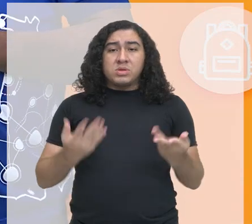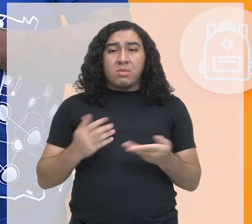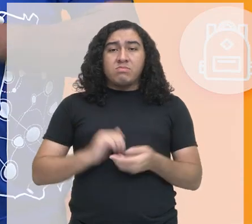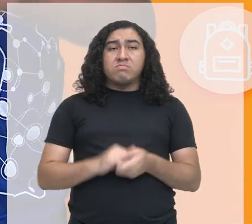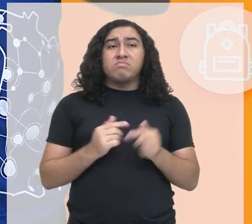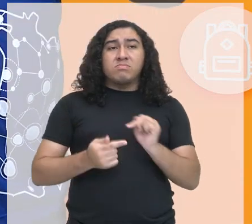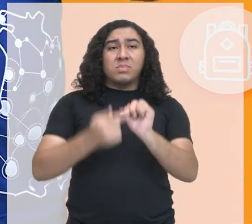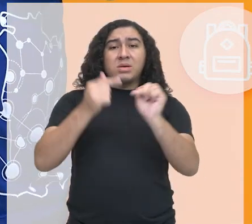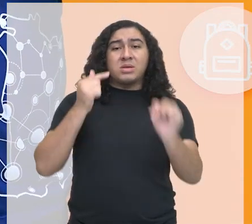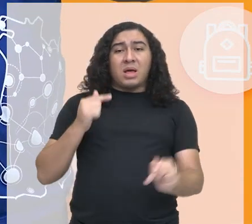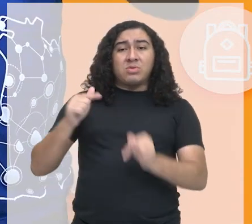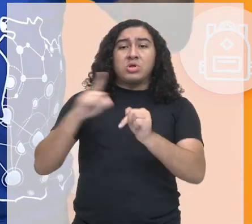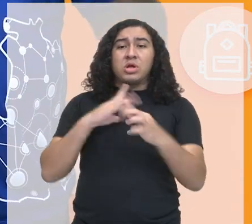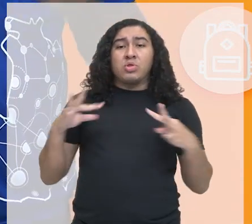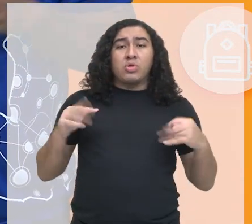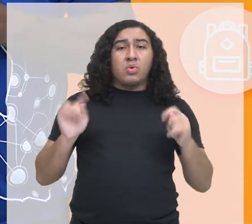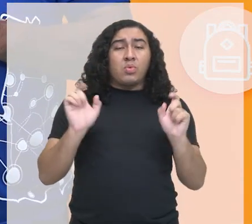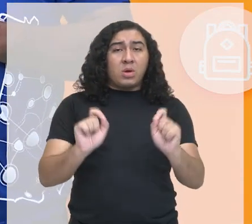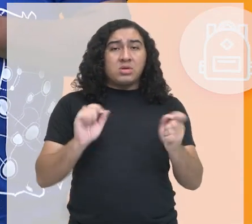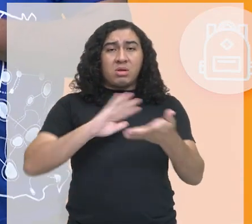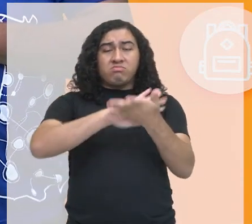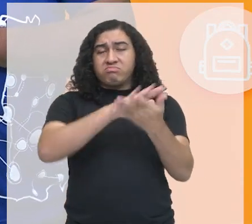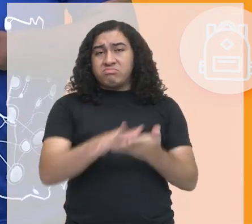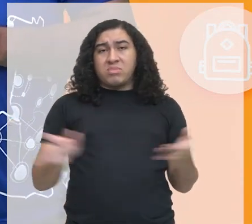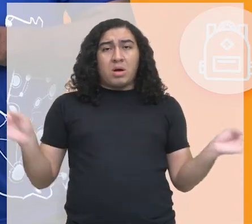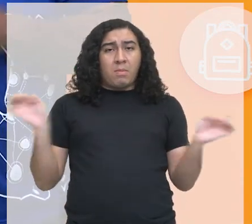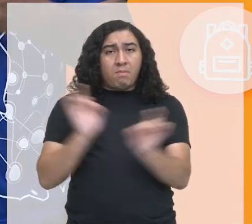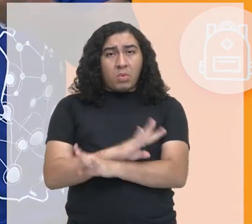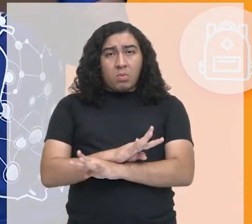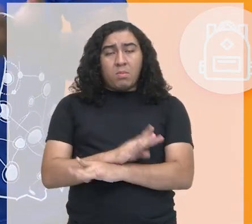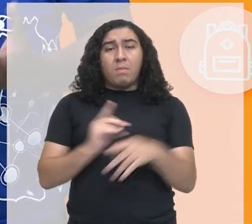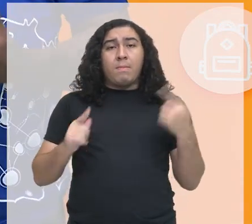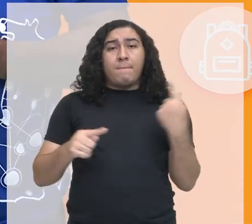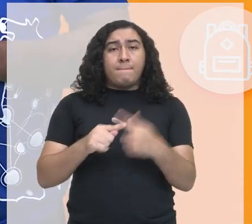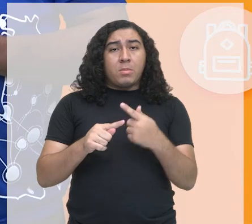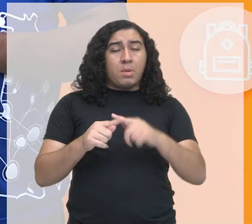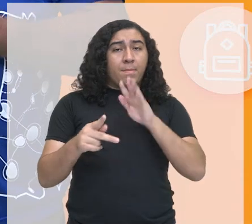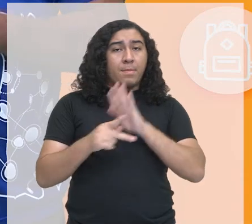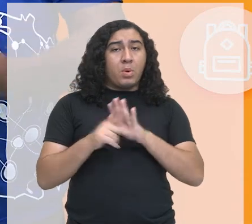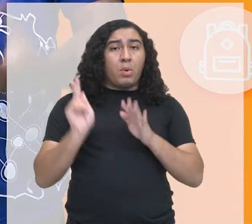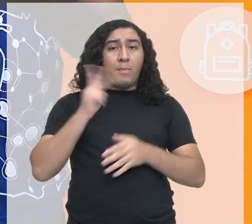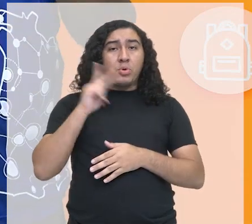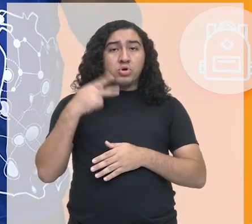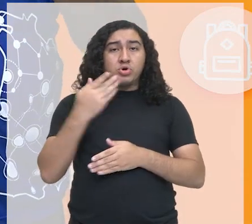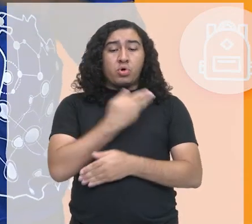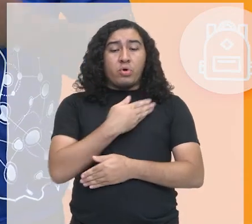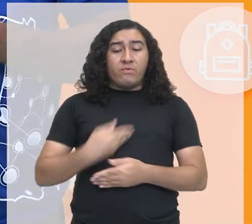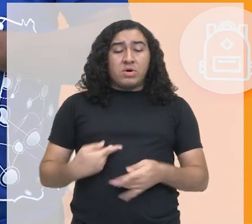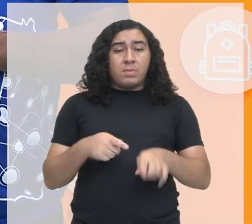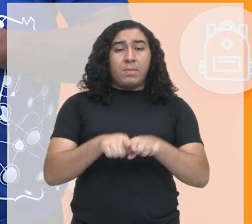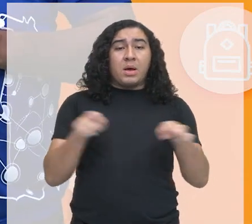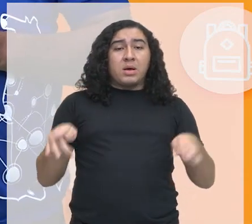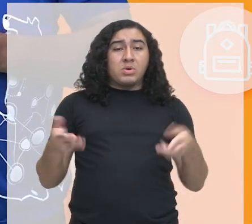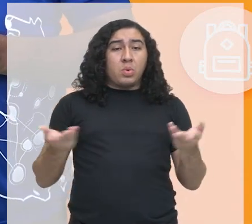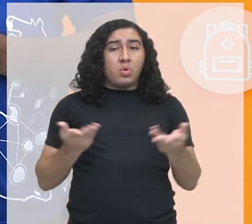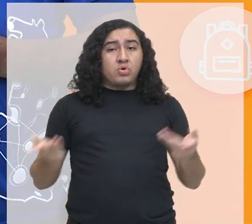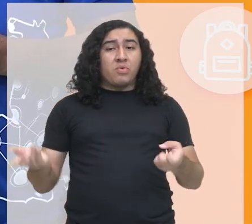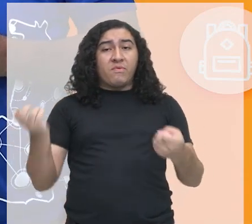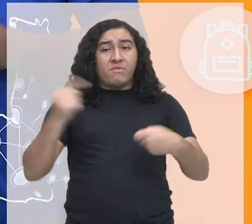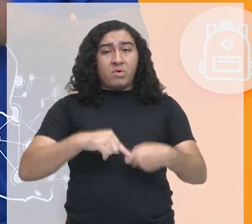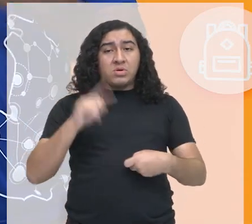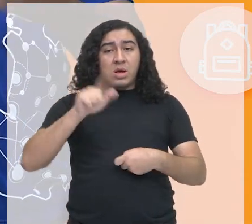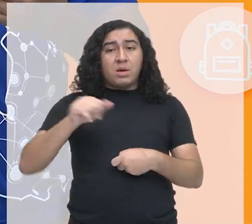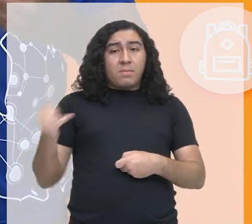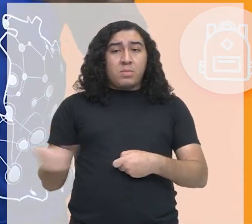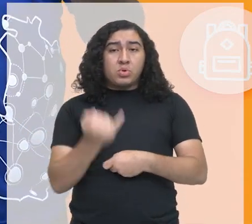pouco tempo, eles foram todos eliminados, né, por políticas de governo. Mas hoje estão voltando novamente e são